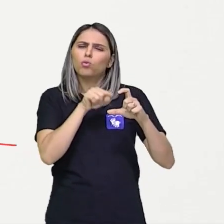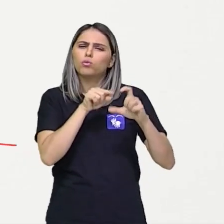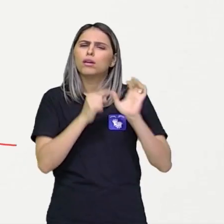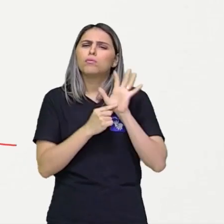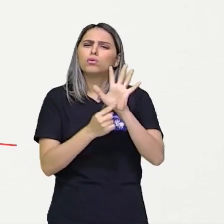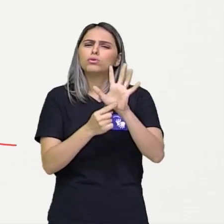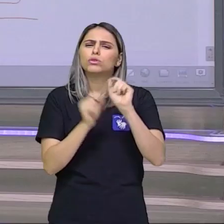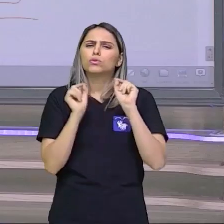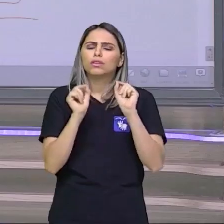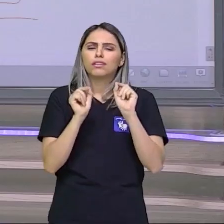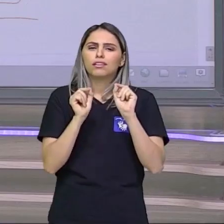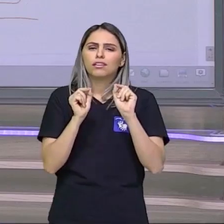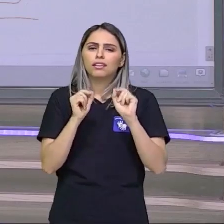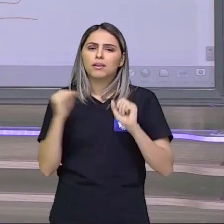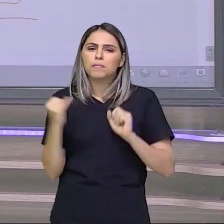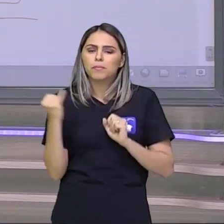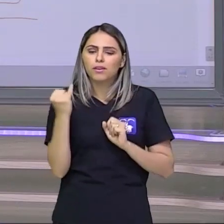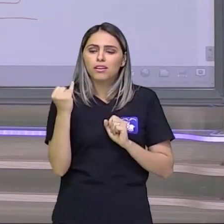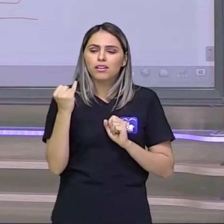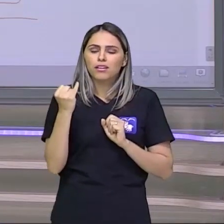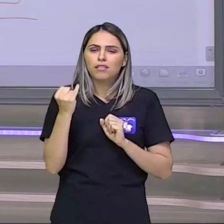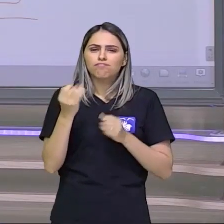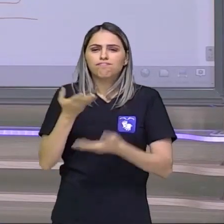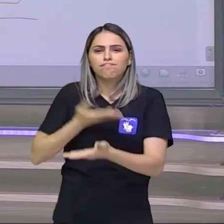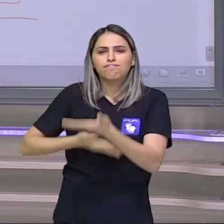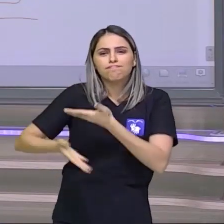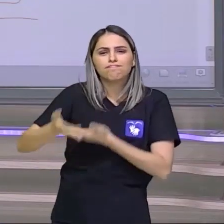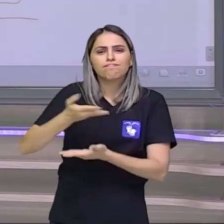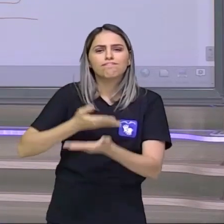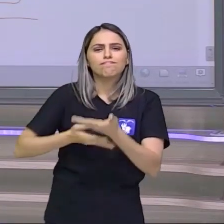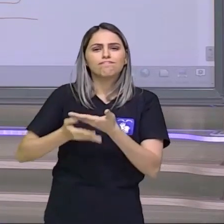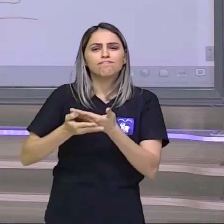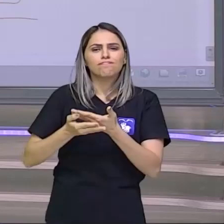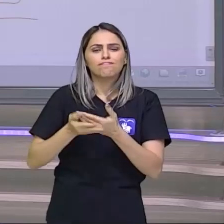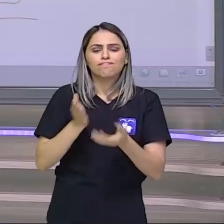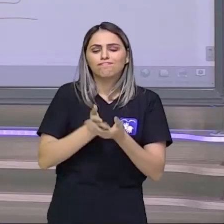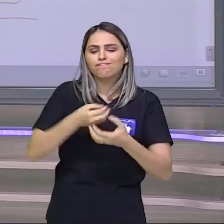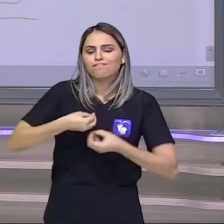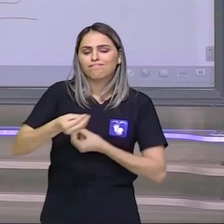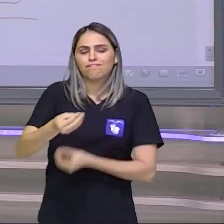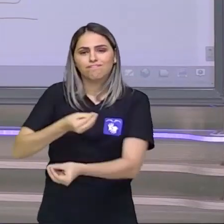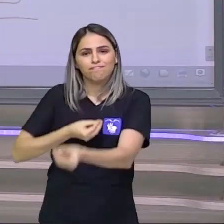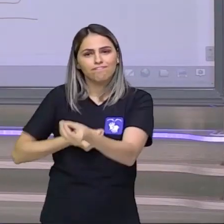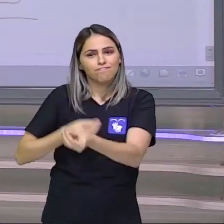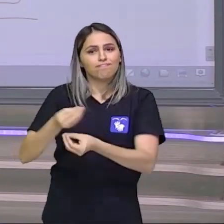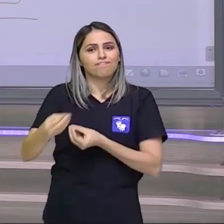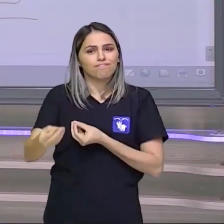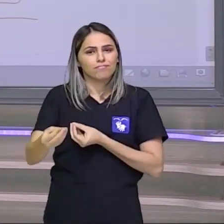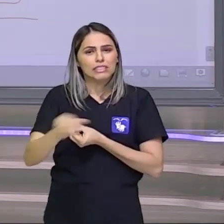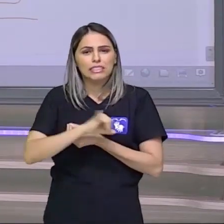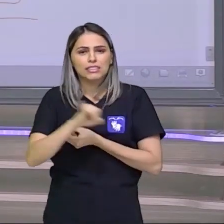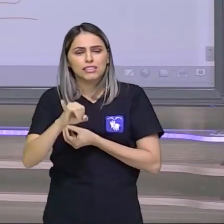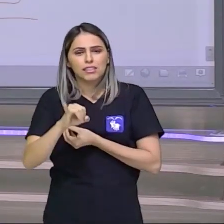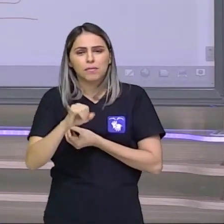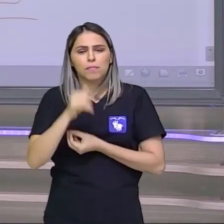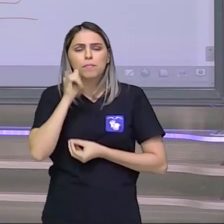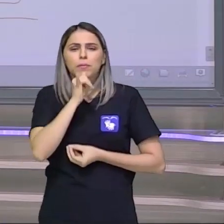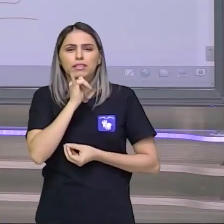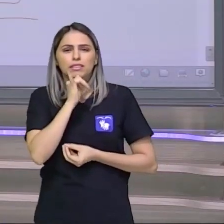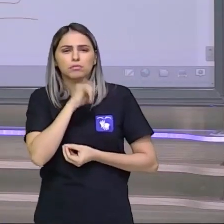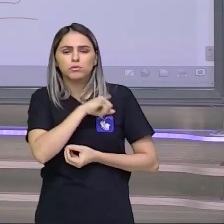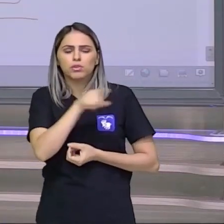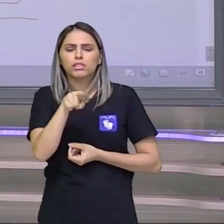Que é importante nós compartilharmos as coisas que nós temos com outros colegas. Se você tivesse, por